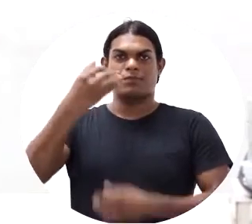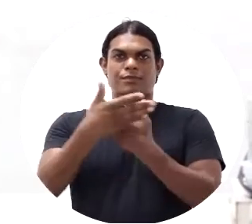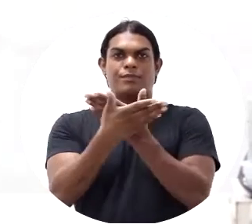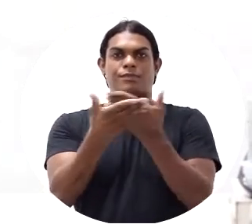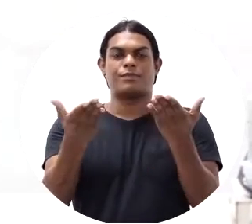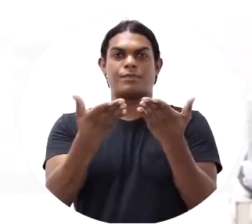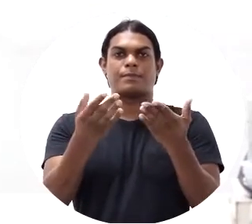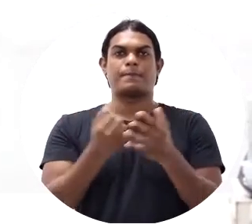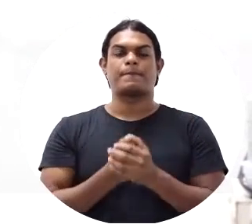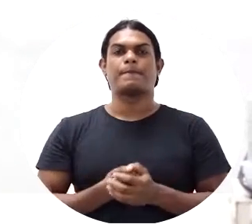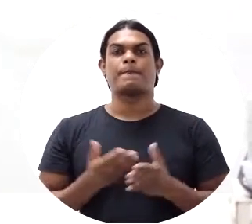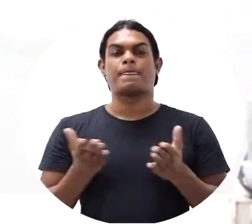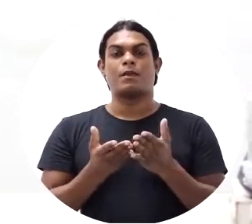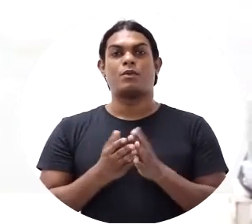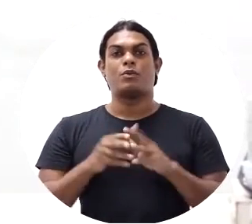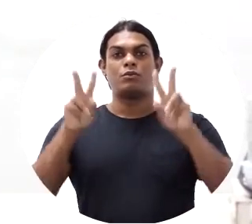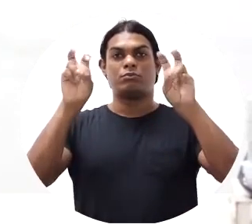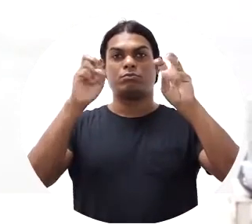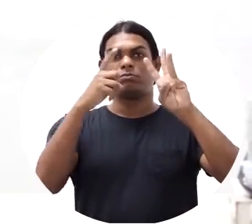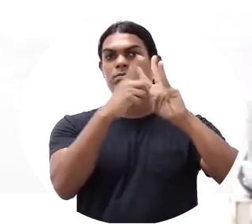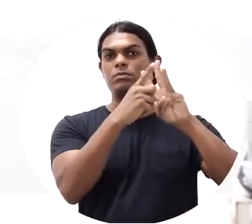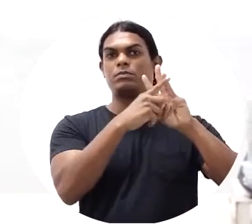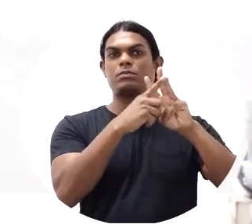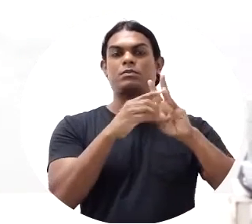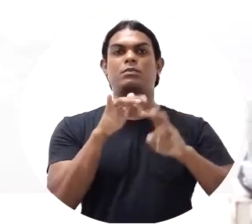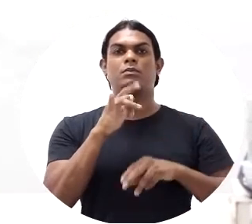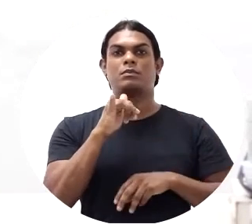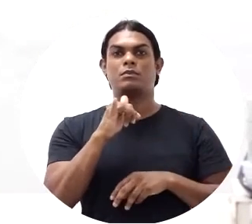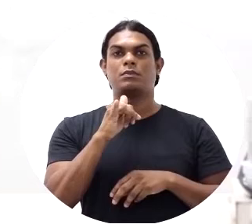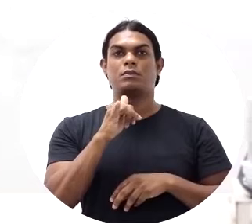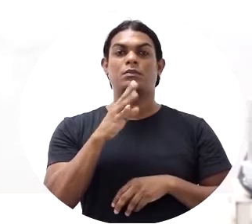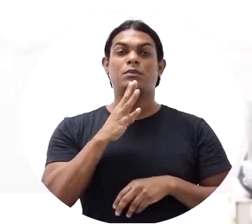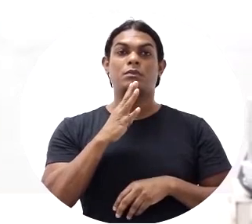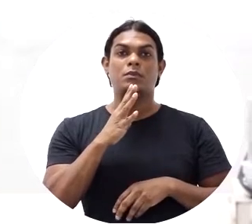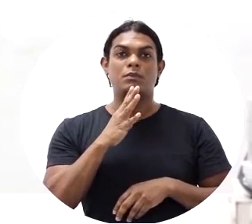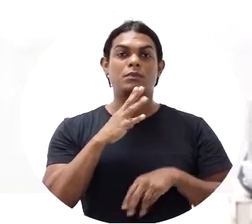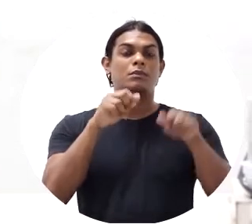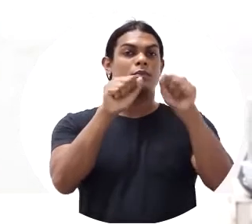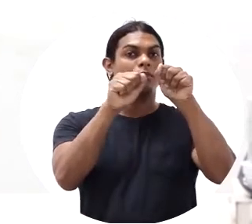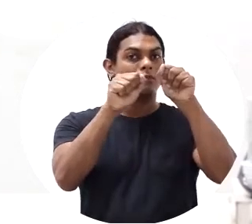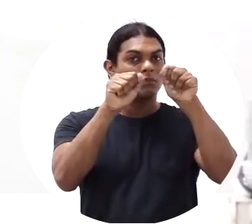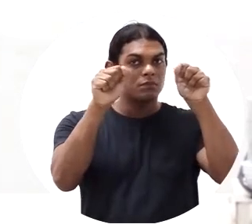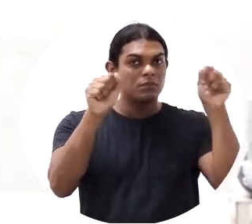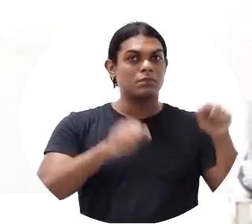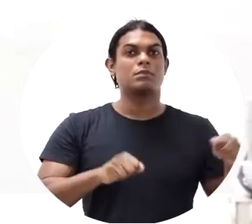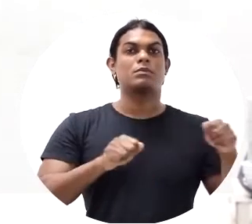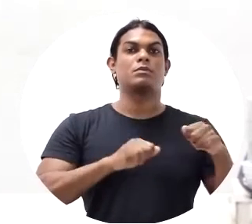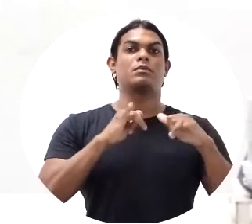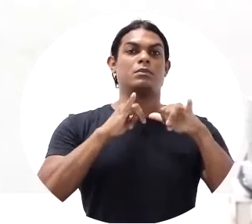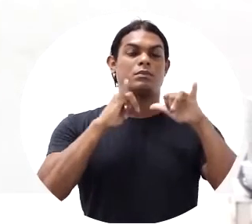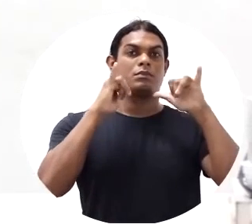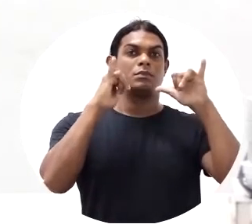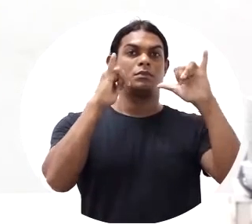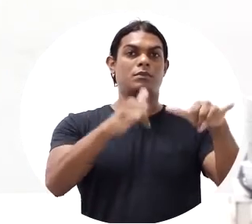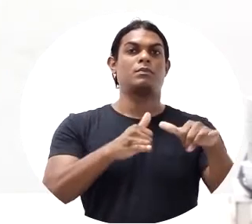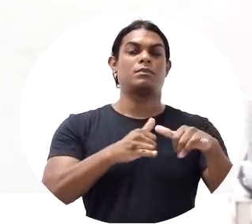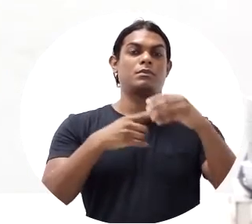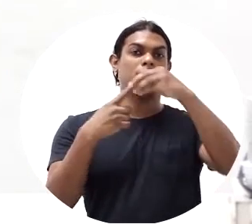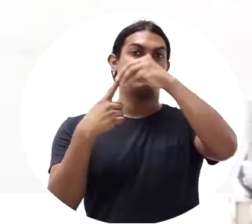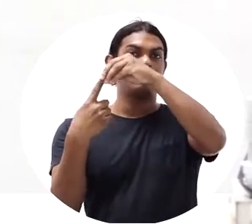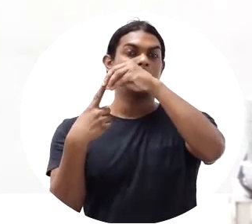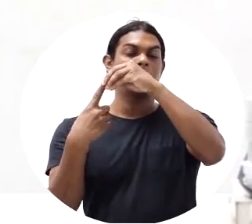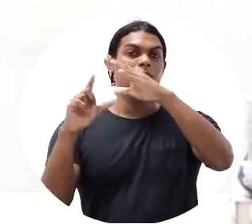Olá, vamos então à competência 3, que é conhecer os sistemas de informação específicos da atividade logística.